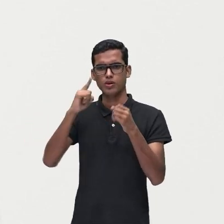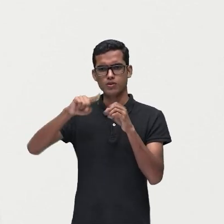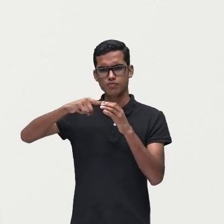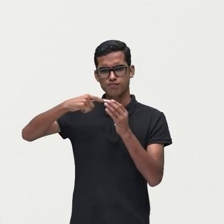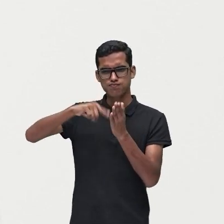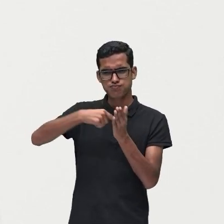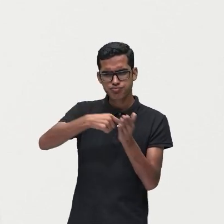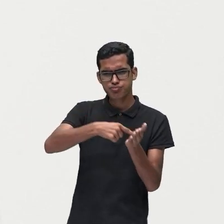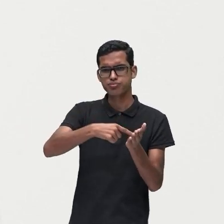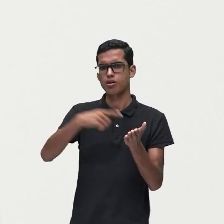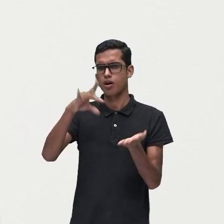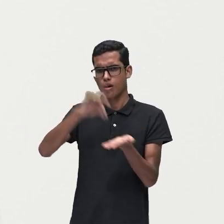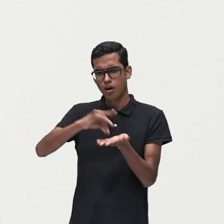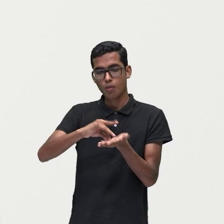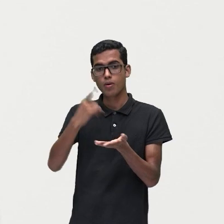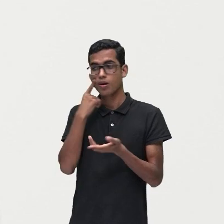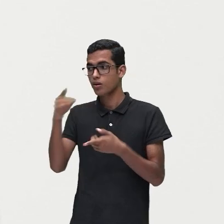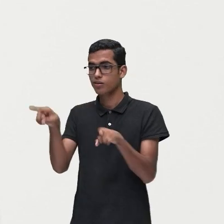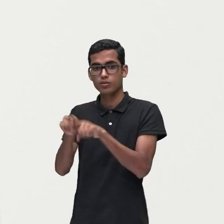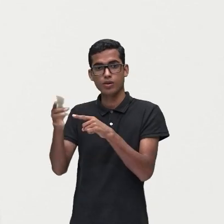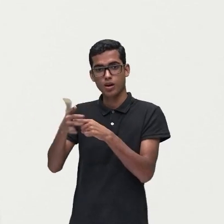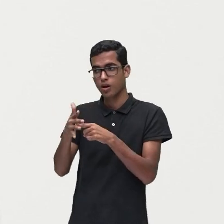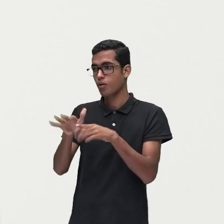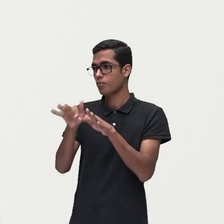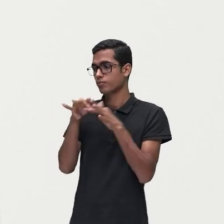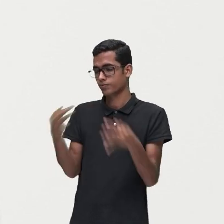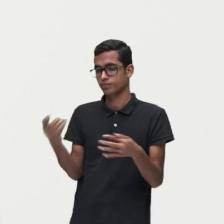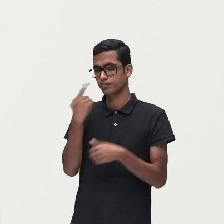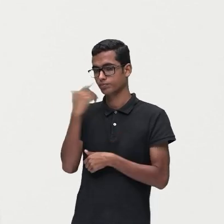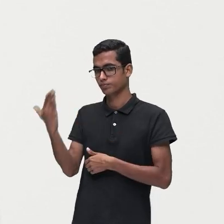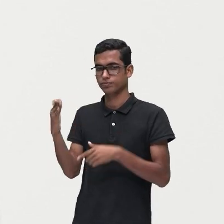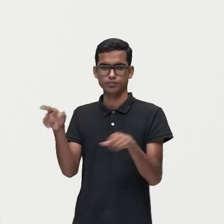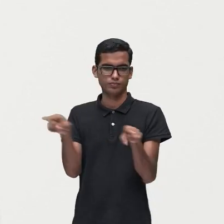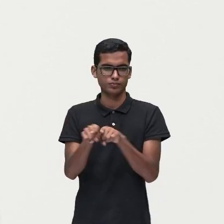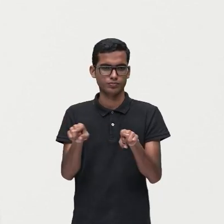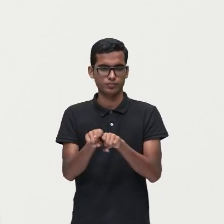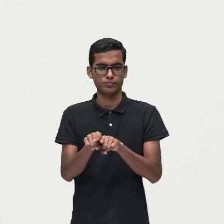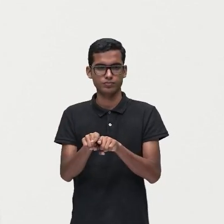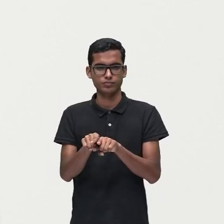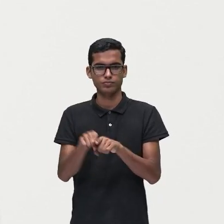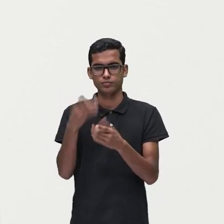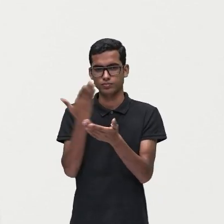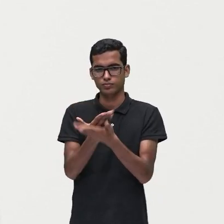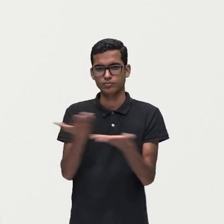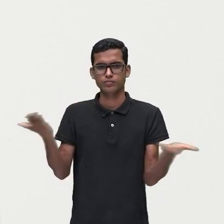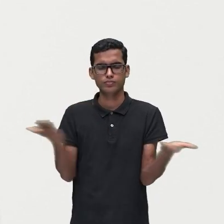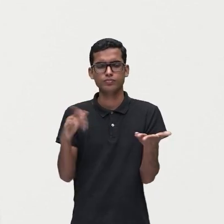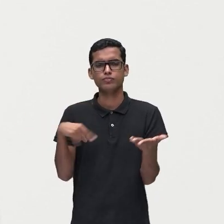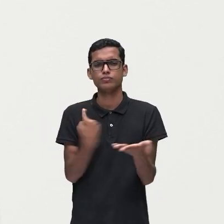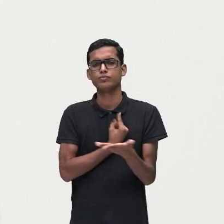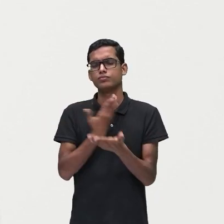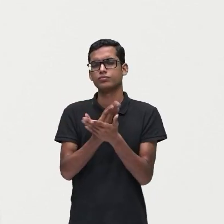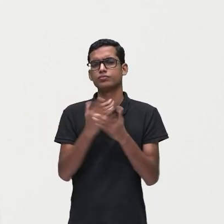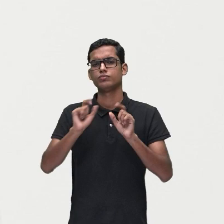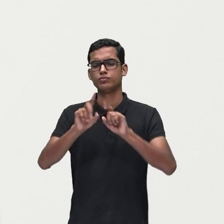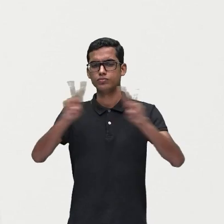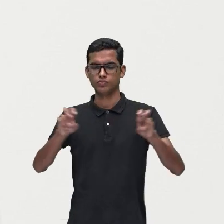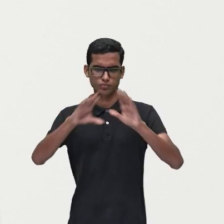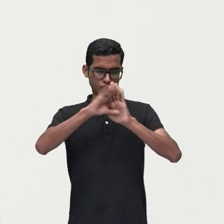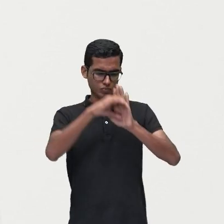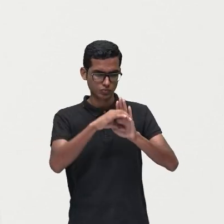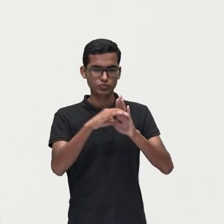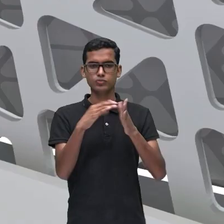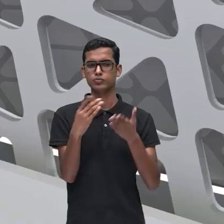é considerado uma máquina simples. Nesta aula, nós vimos aí sobre conceitos de